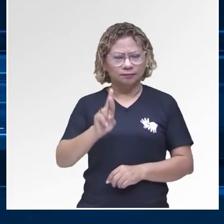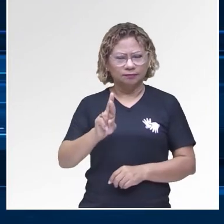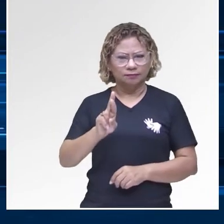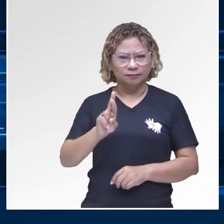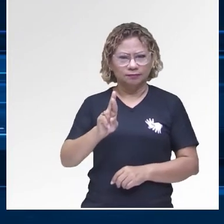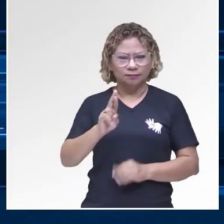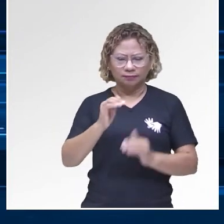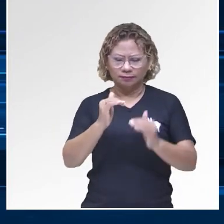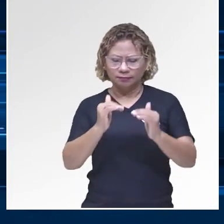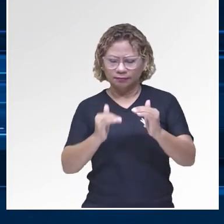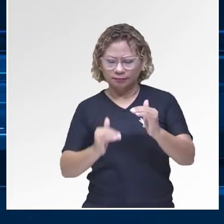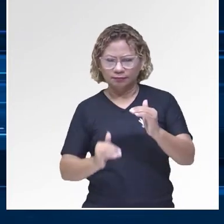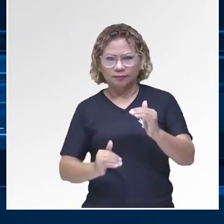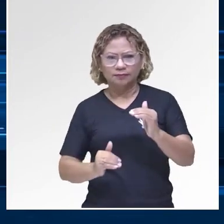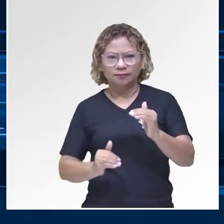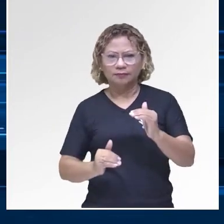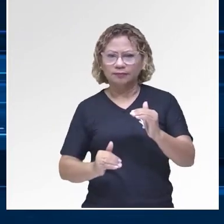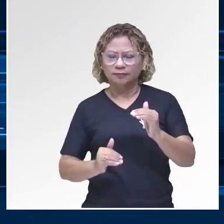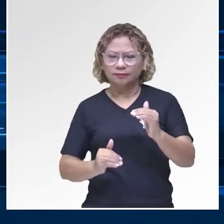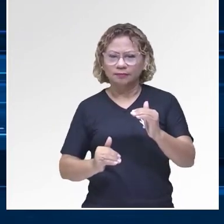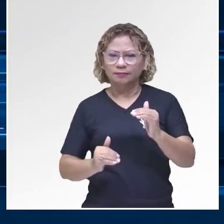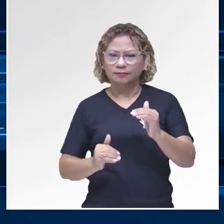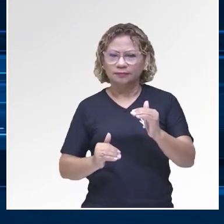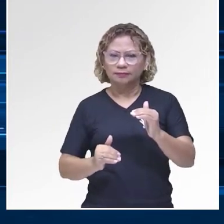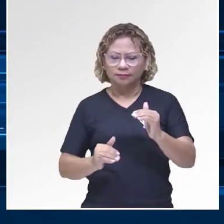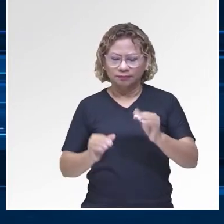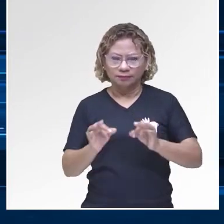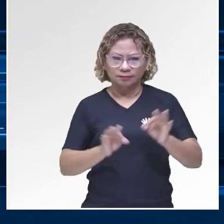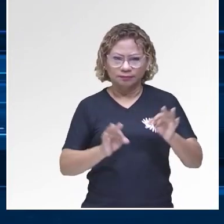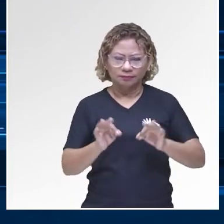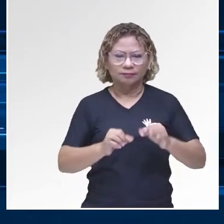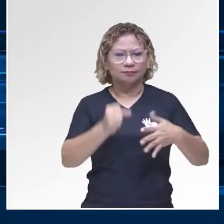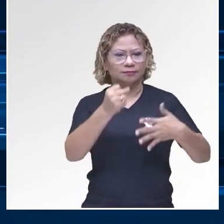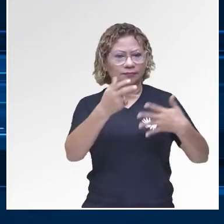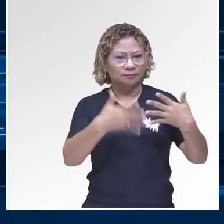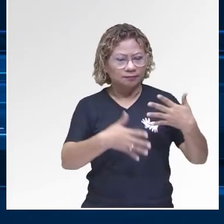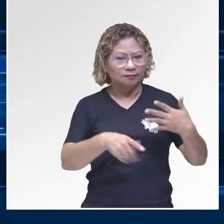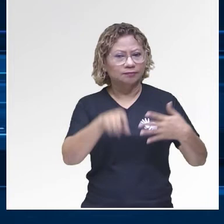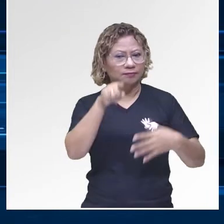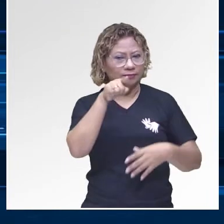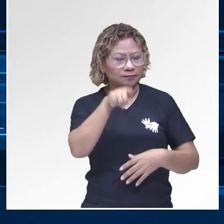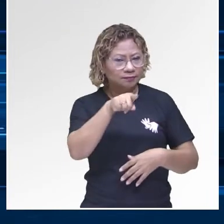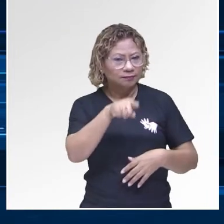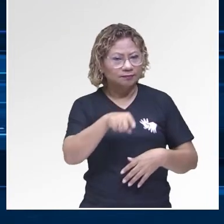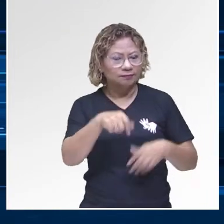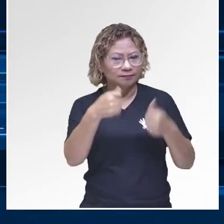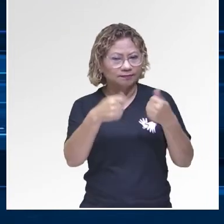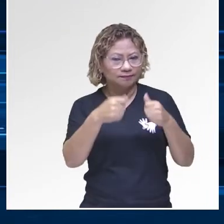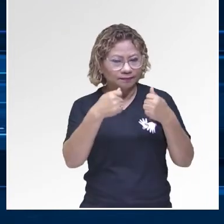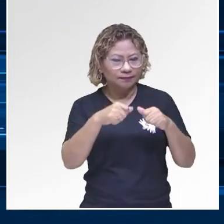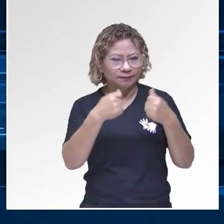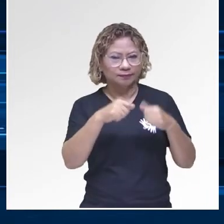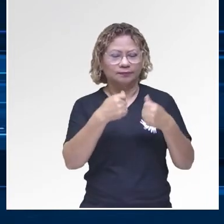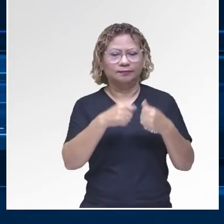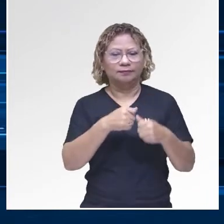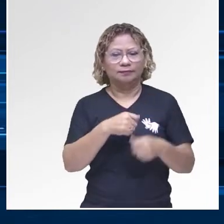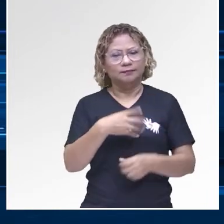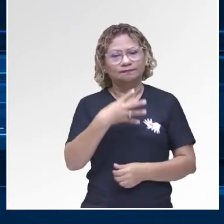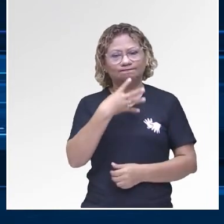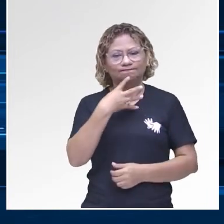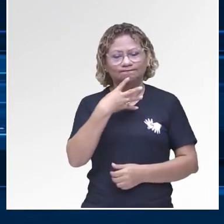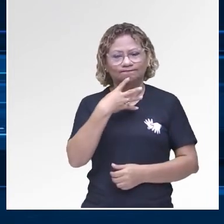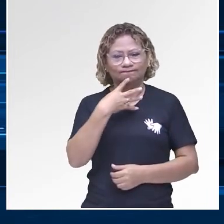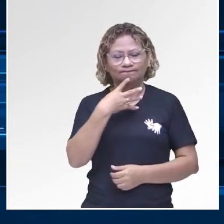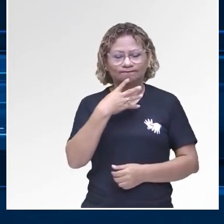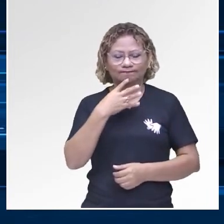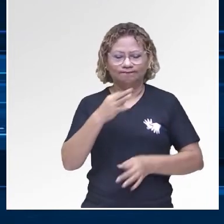19. Então, essa daqui é a fórmula do termo geral. É essa fórmula que nós vamos utilizar na aula de hoje para resolver os nossos